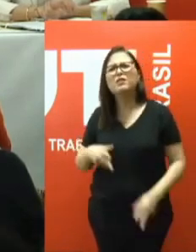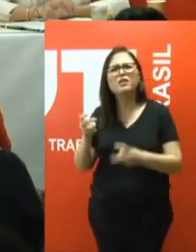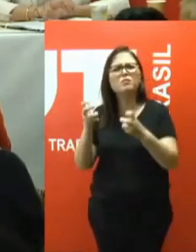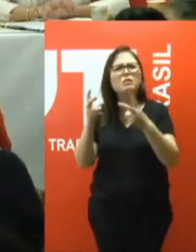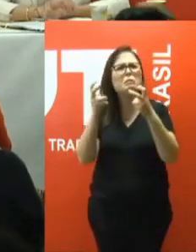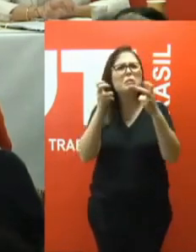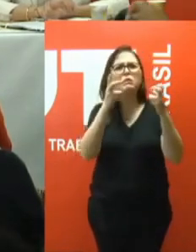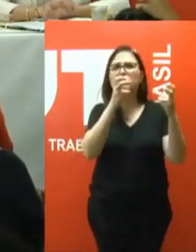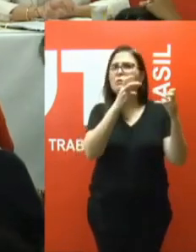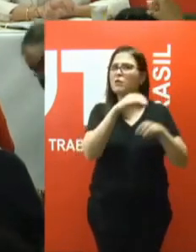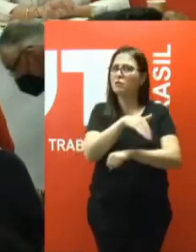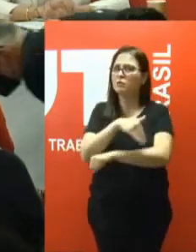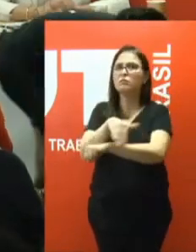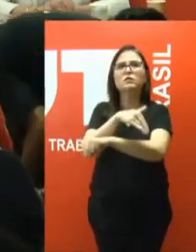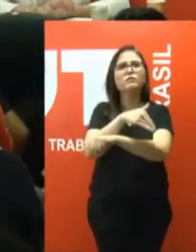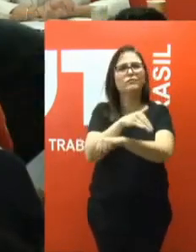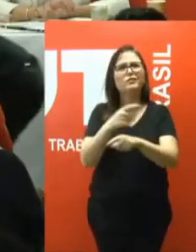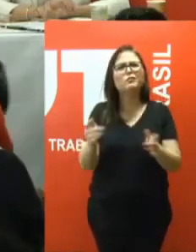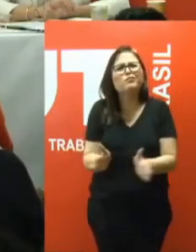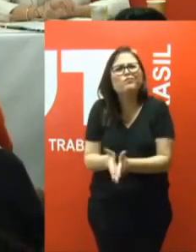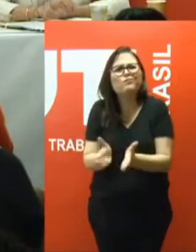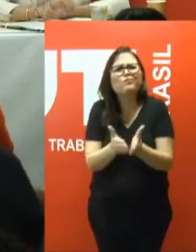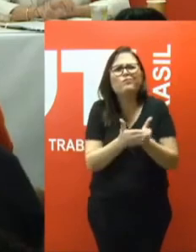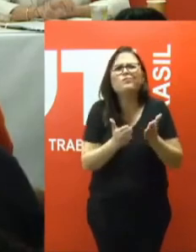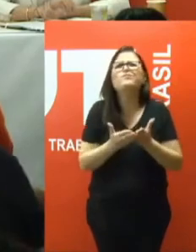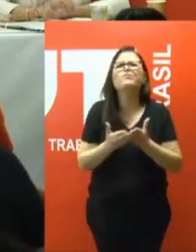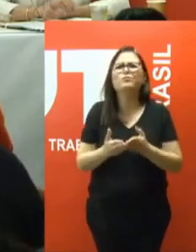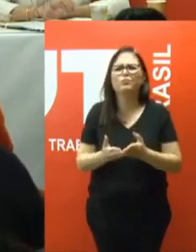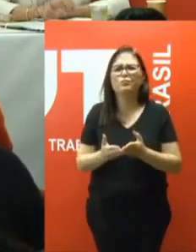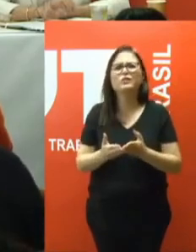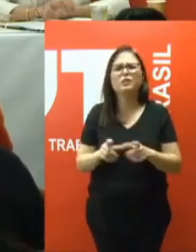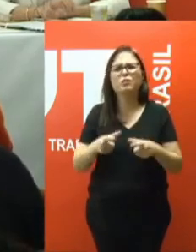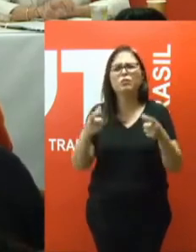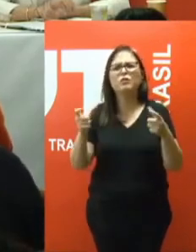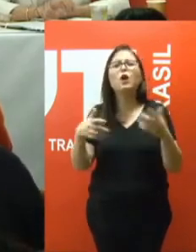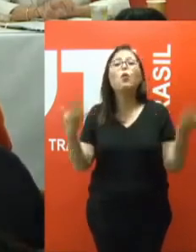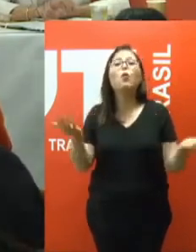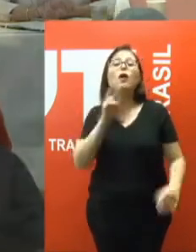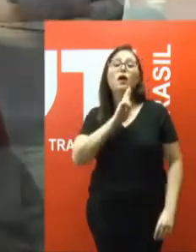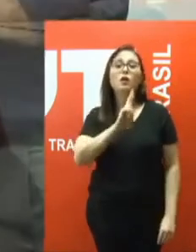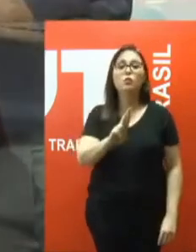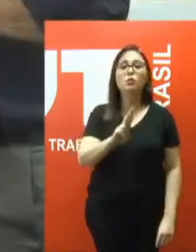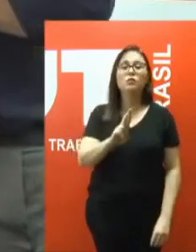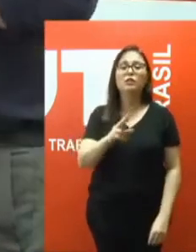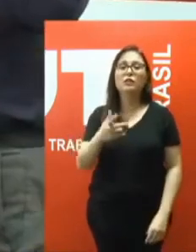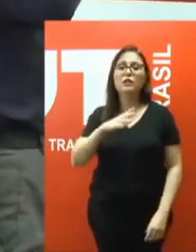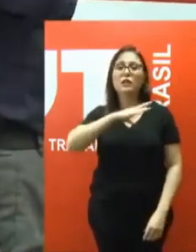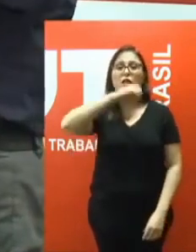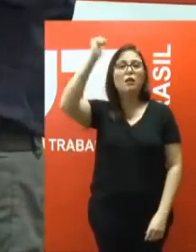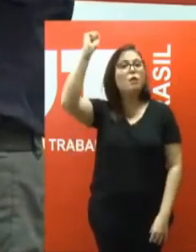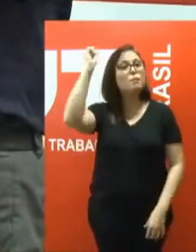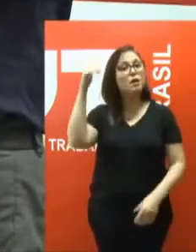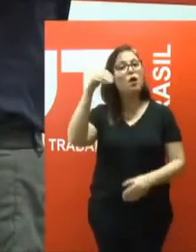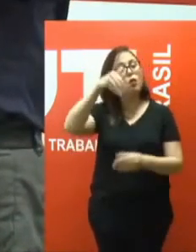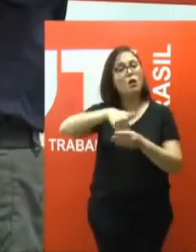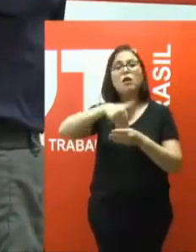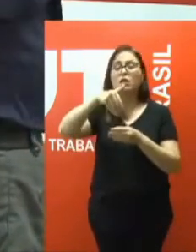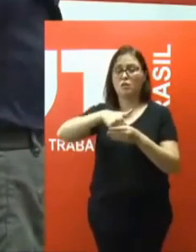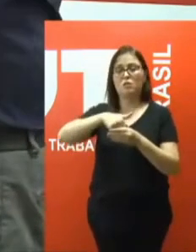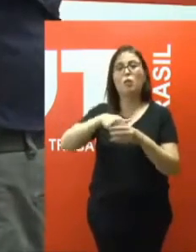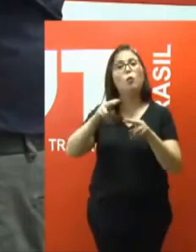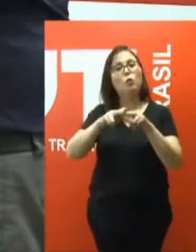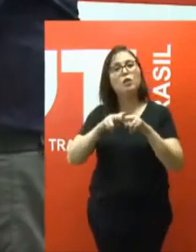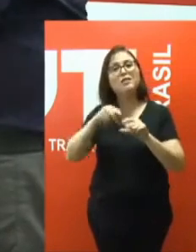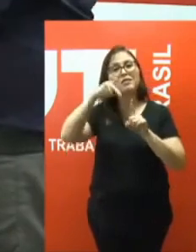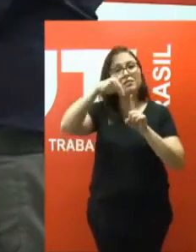a miséria campeando no nosso país. E a saída é ganhar as eleições, por isso que são 7 meses da nossa vida. E, aliás,